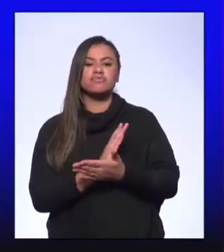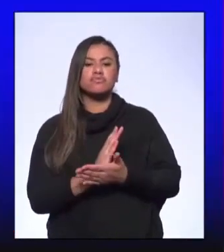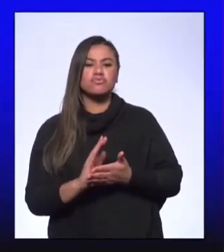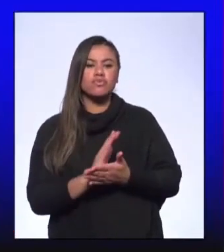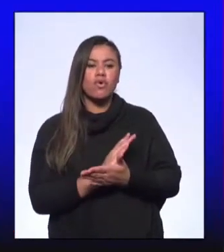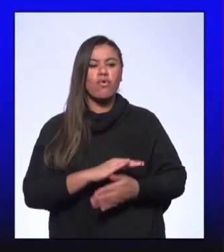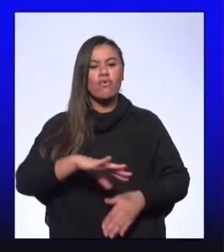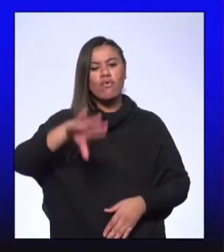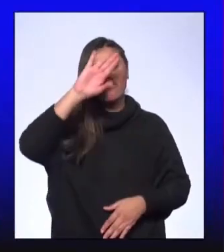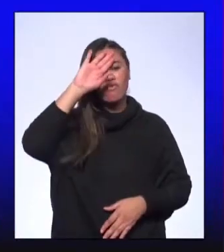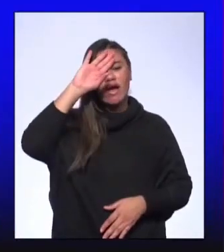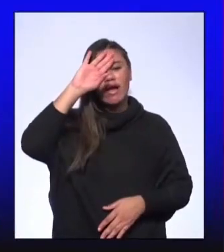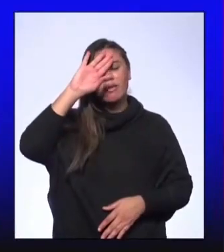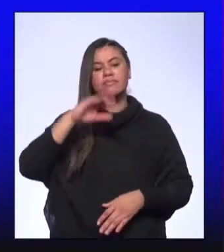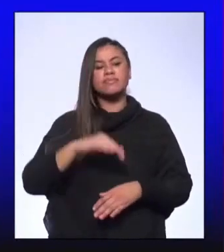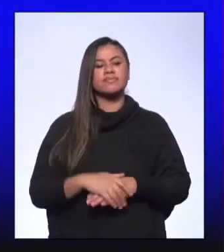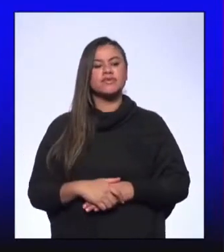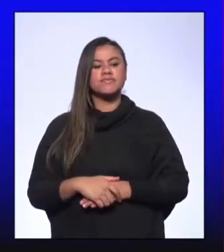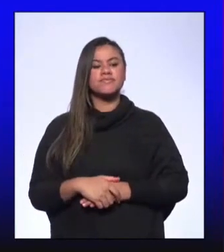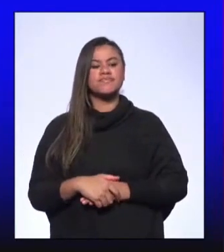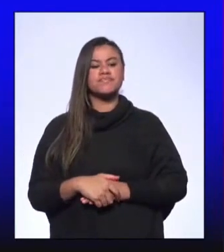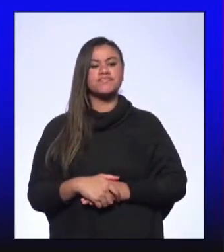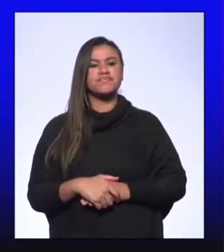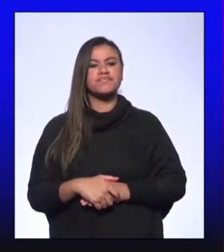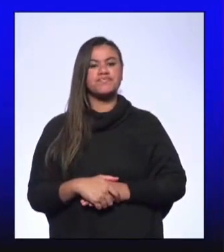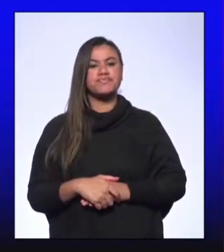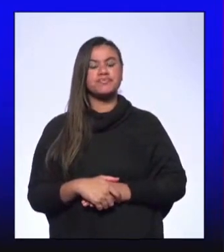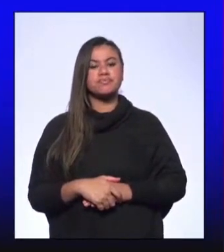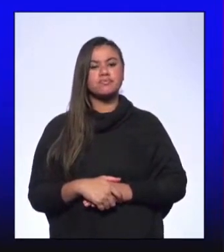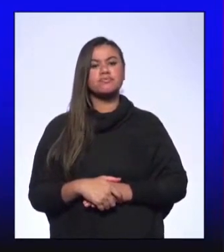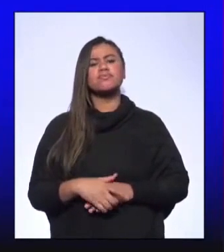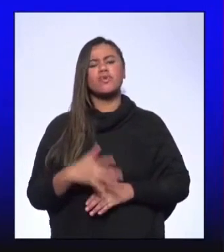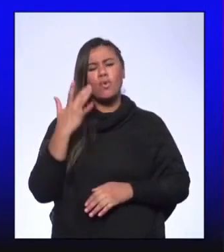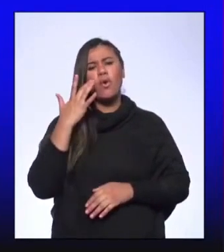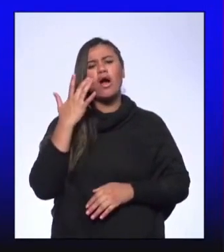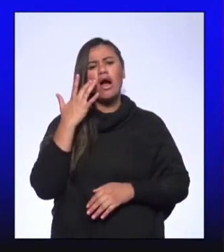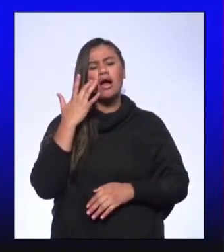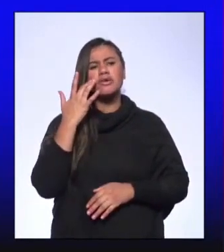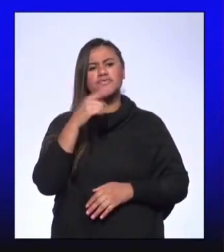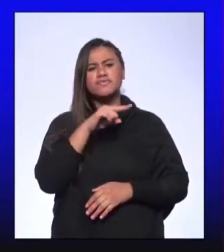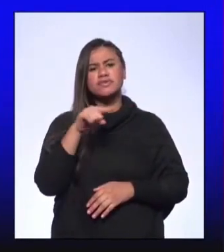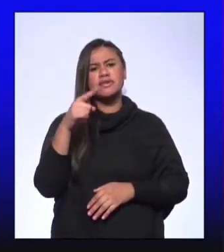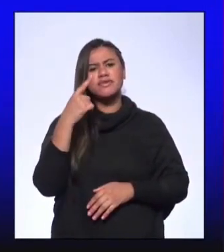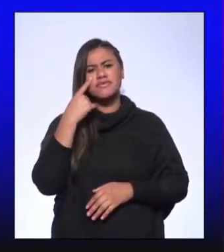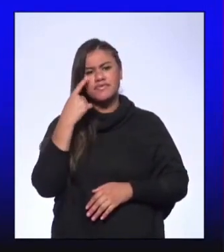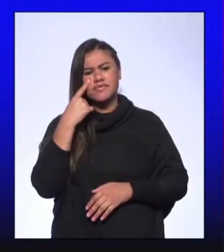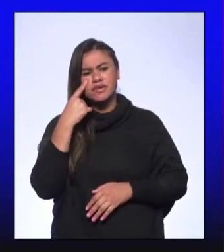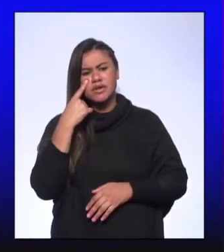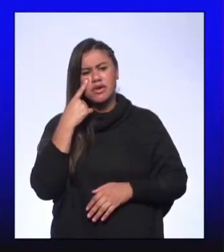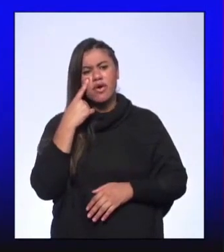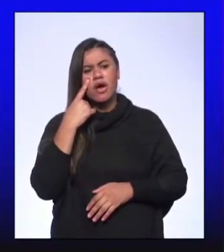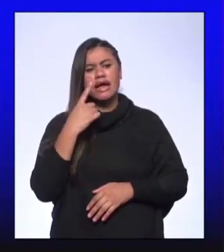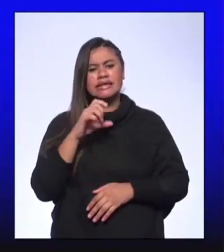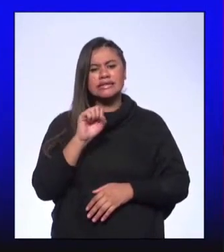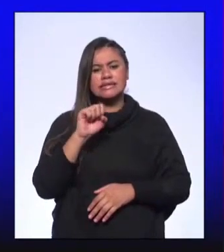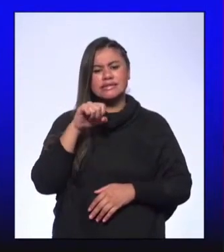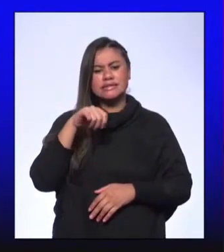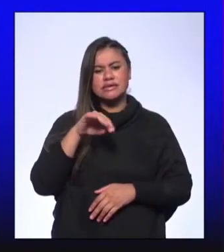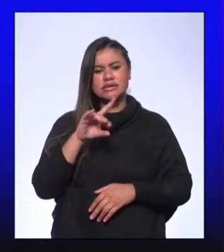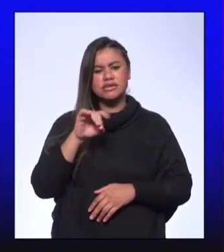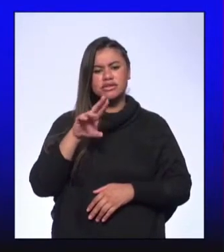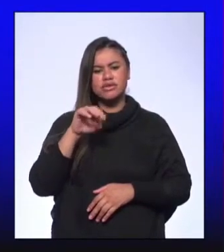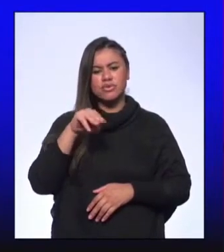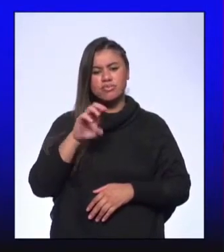tem febre. Essa é uma das, vocês devem ter ouvido na mídia, a tal da síndrome inflamatória sistêmica. Esse é um